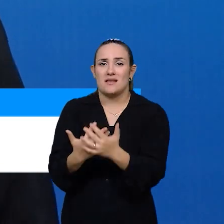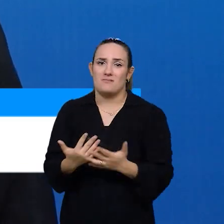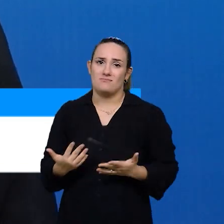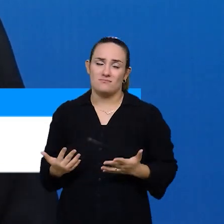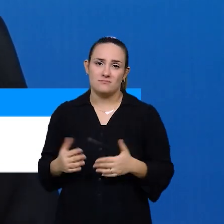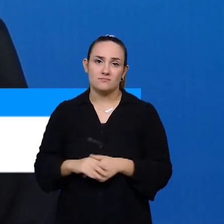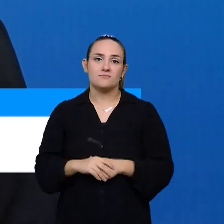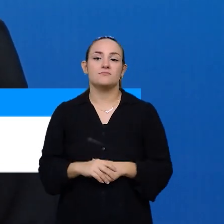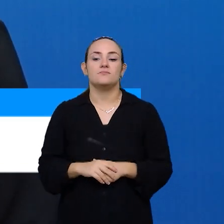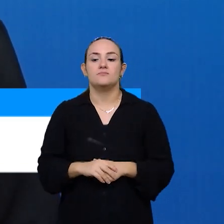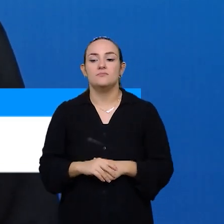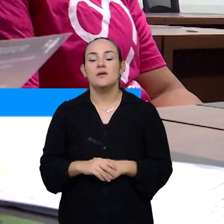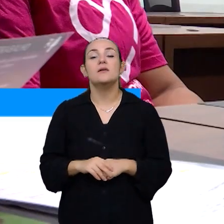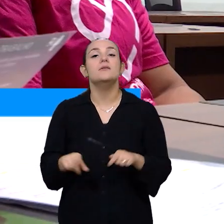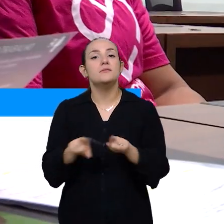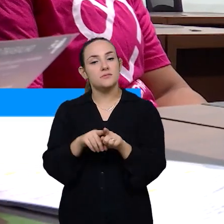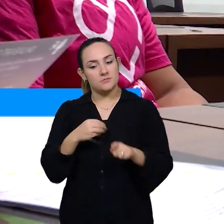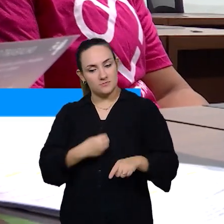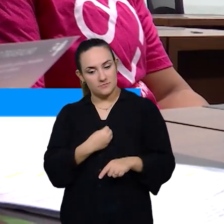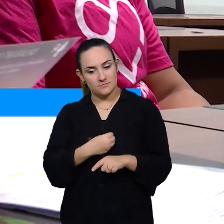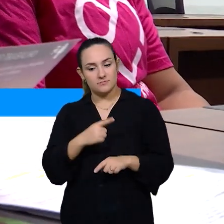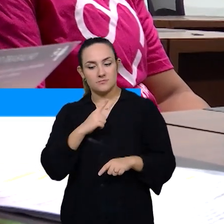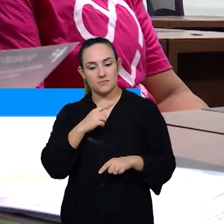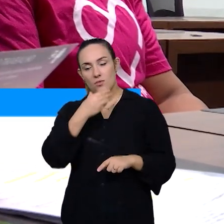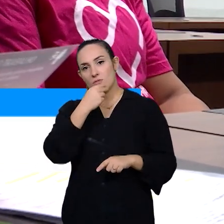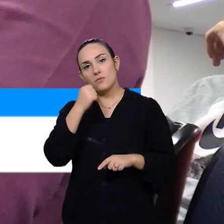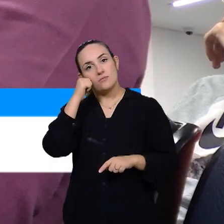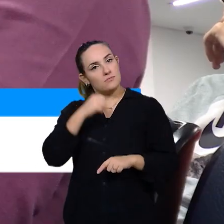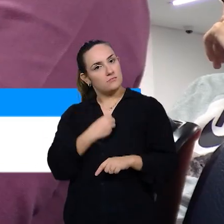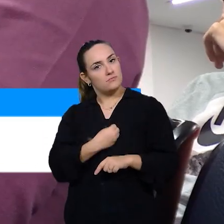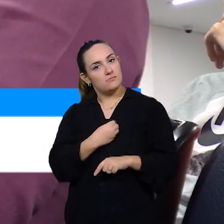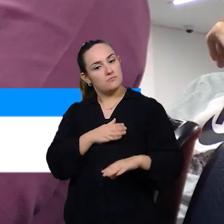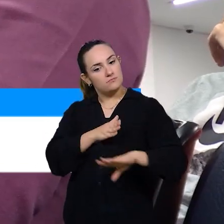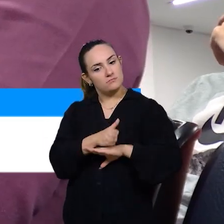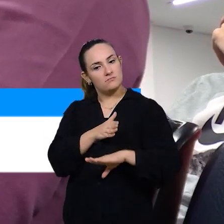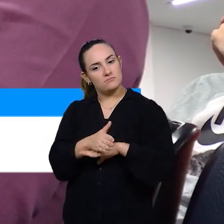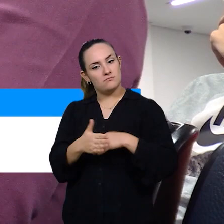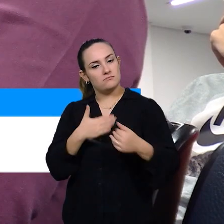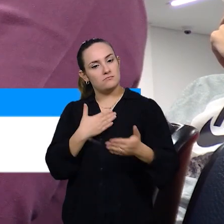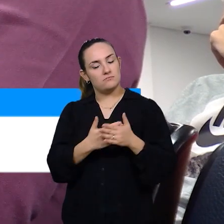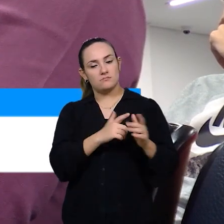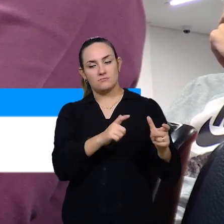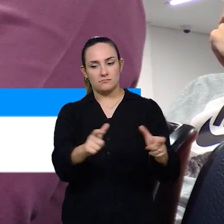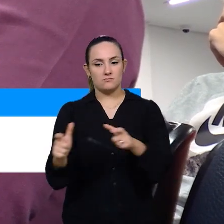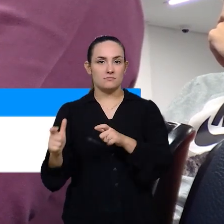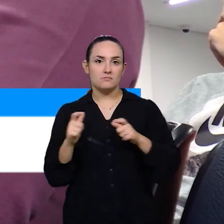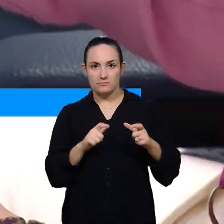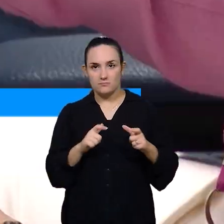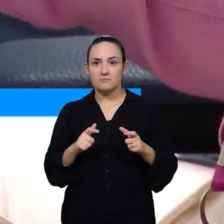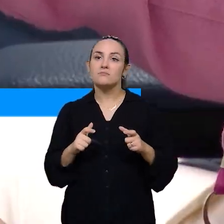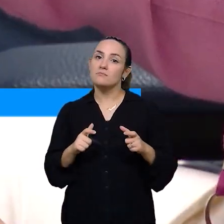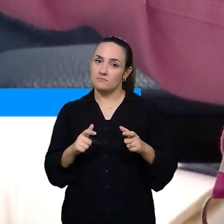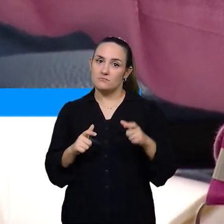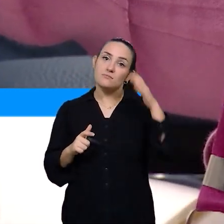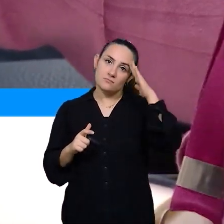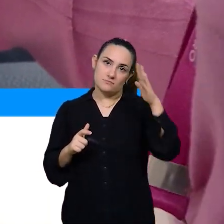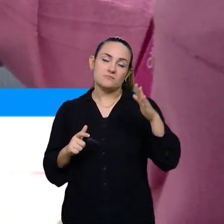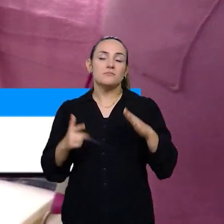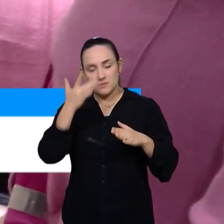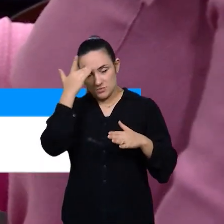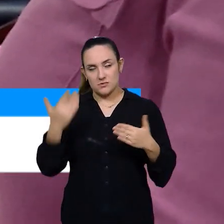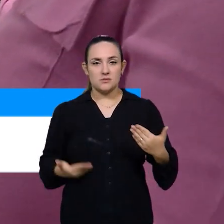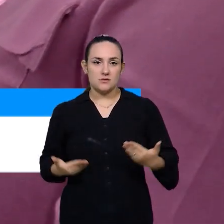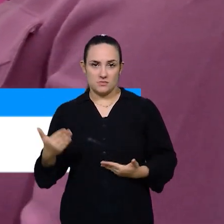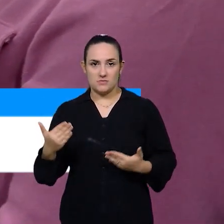a coragem de fazer a denúncia. No debate estiveram presentes homens e mulheres nas mais diversas áreas, entre